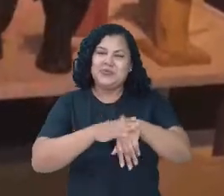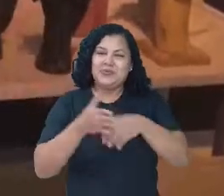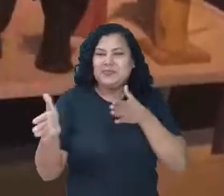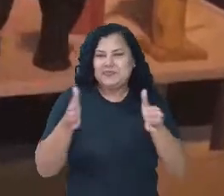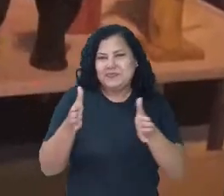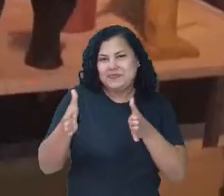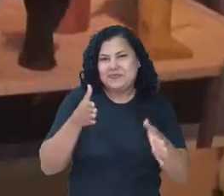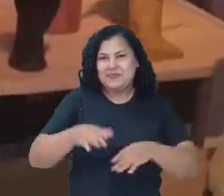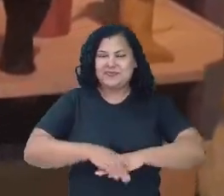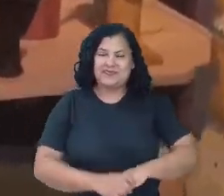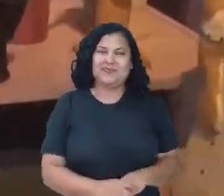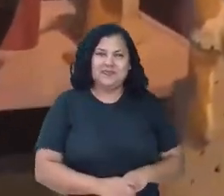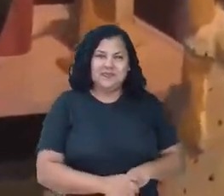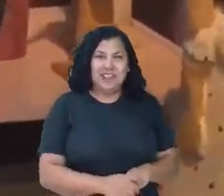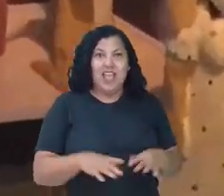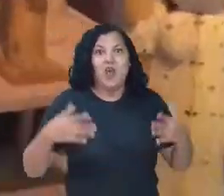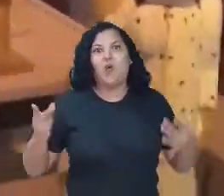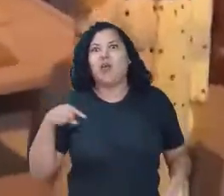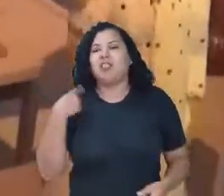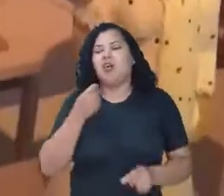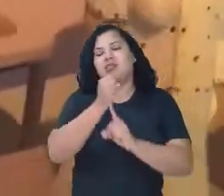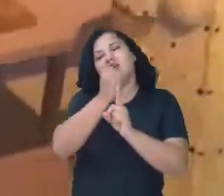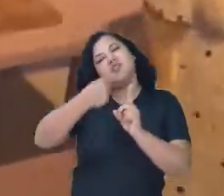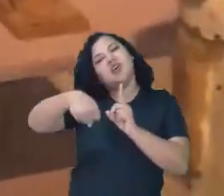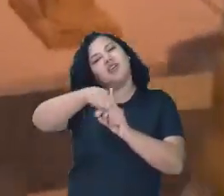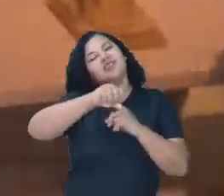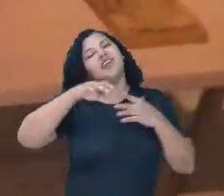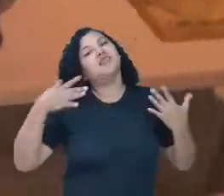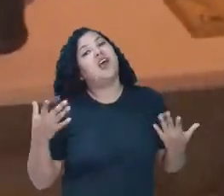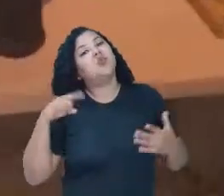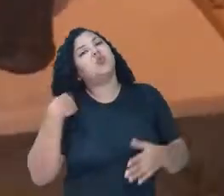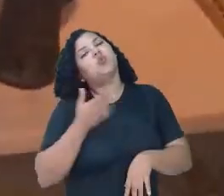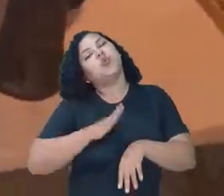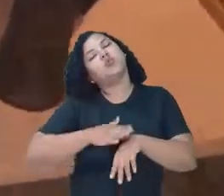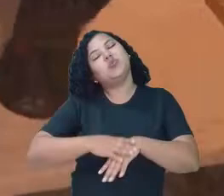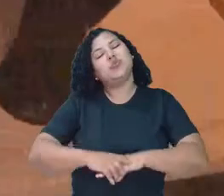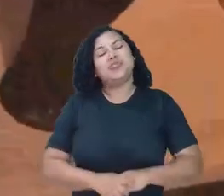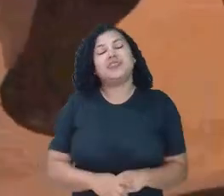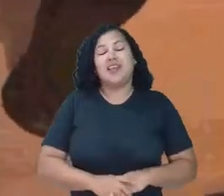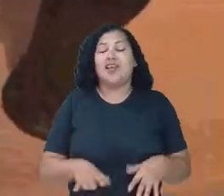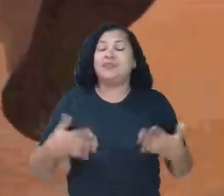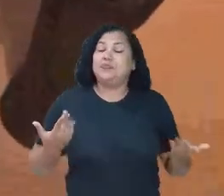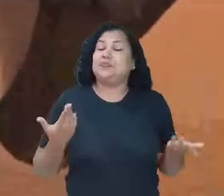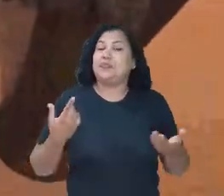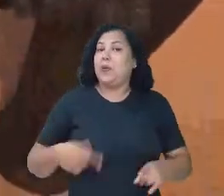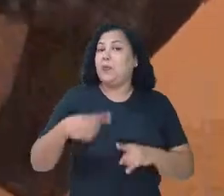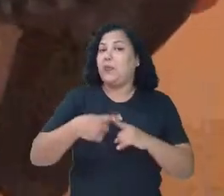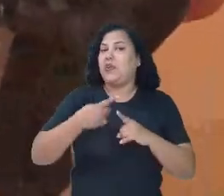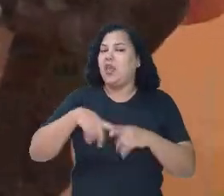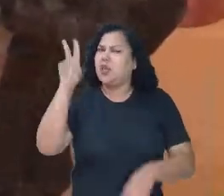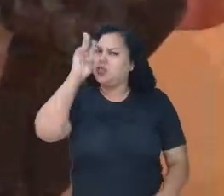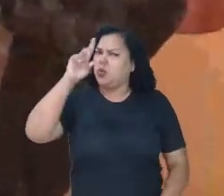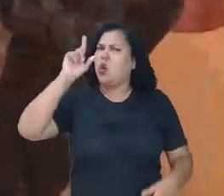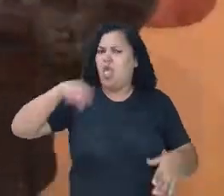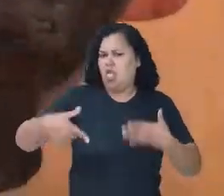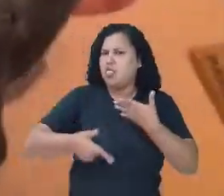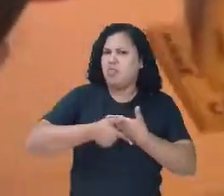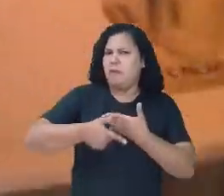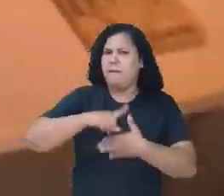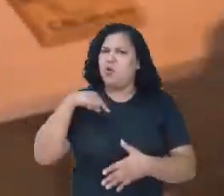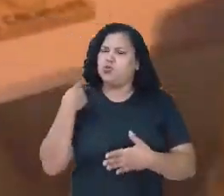época, com a nossa sociedade, com o nosso momento. Até porque a história é para isso, né? É para a